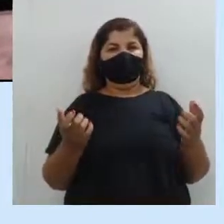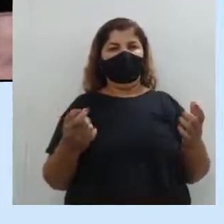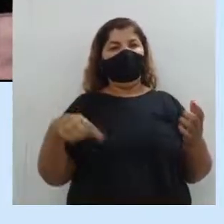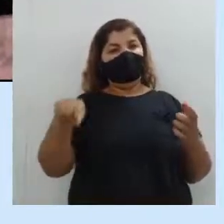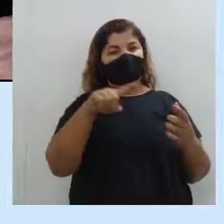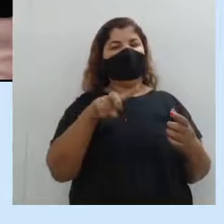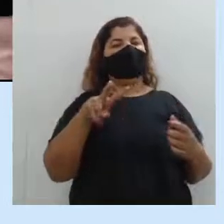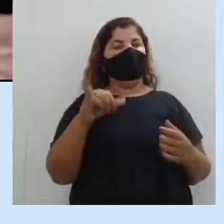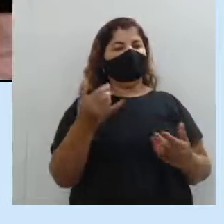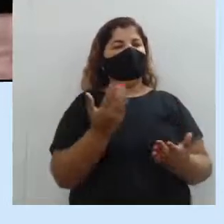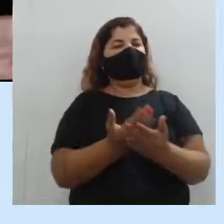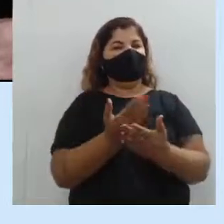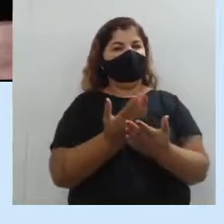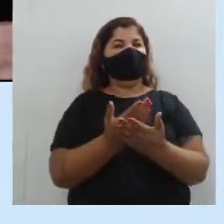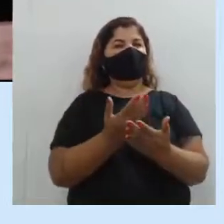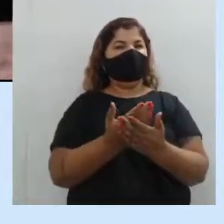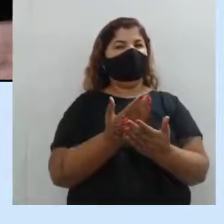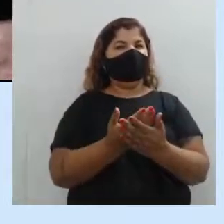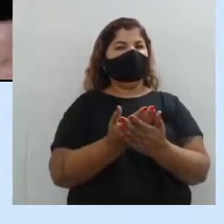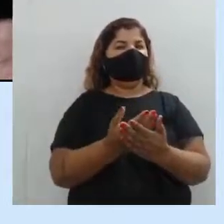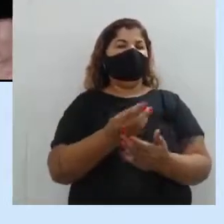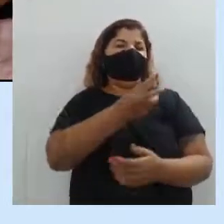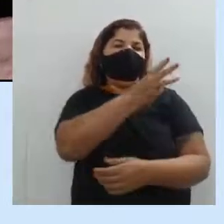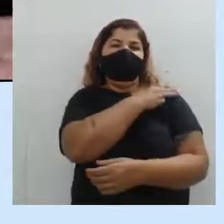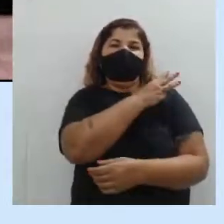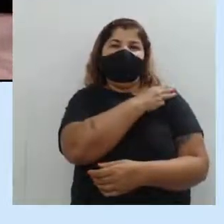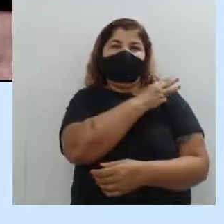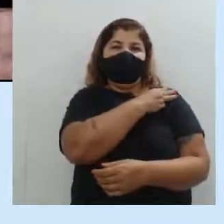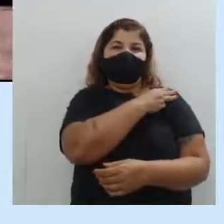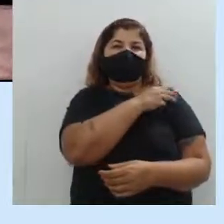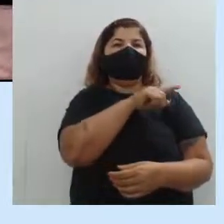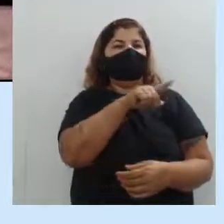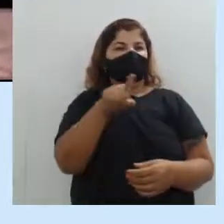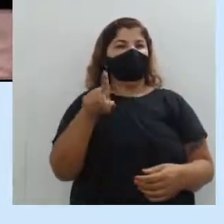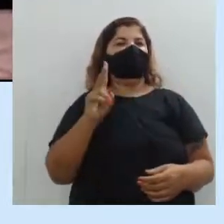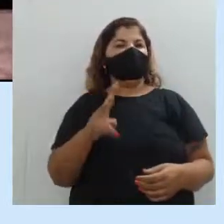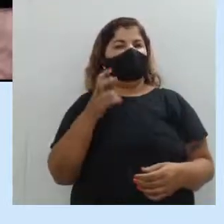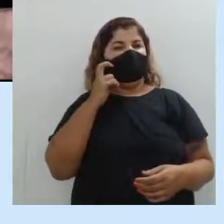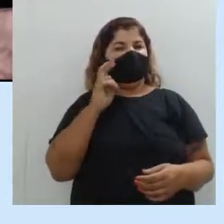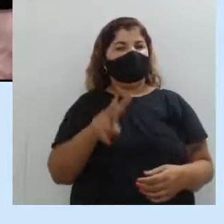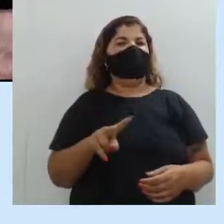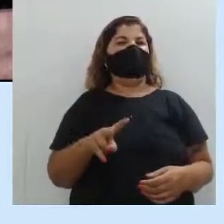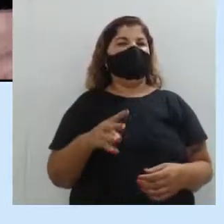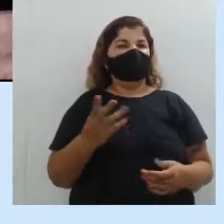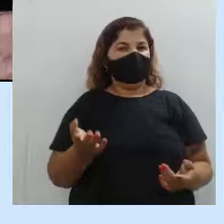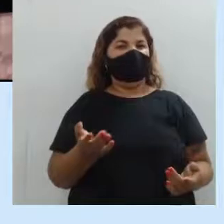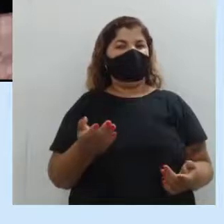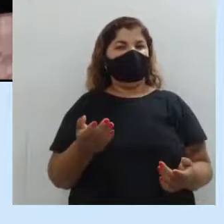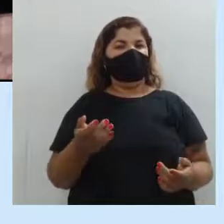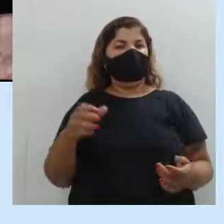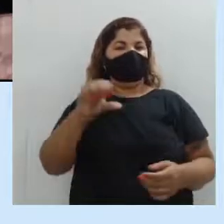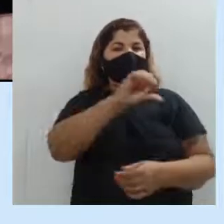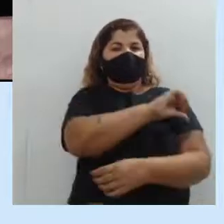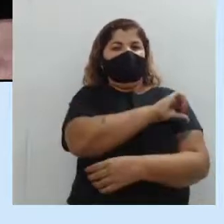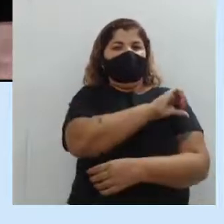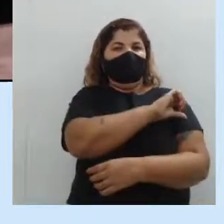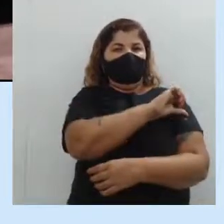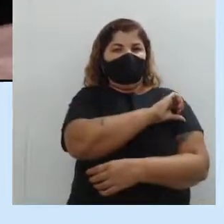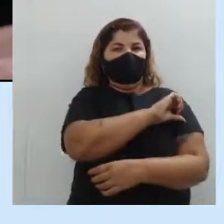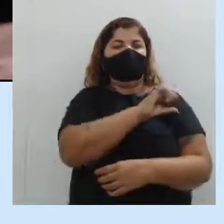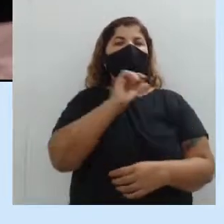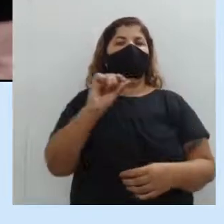vai estudar lá no seu 3º ano e que você viu no 9º, que são